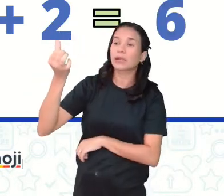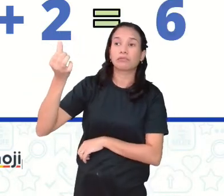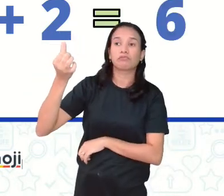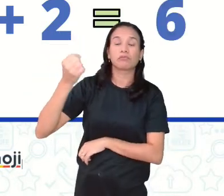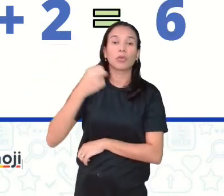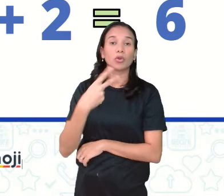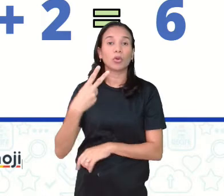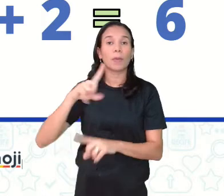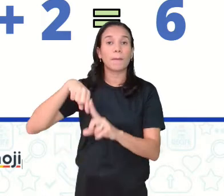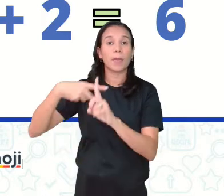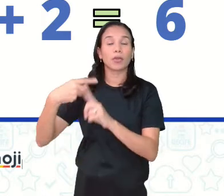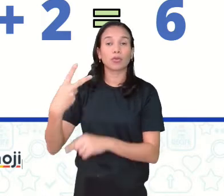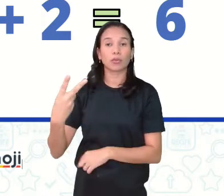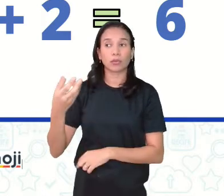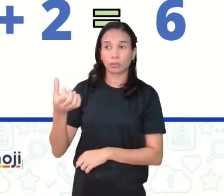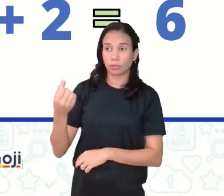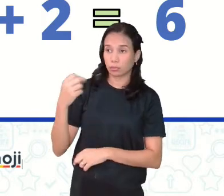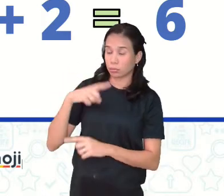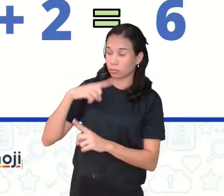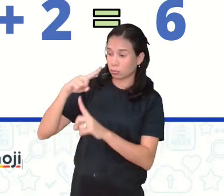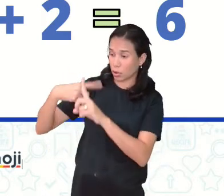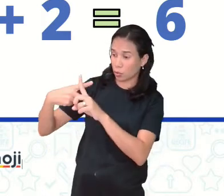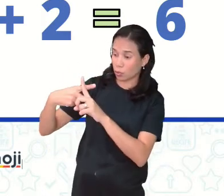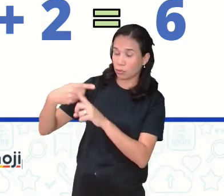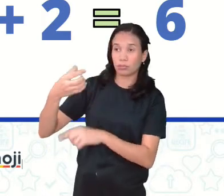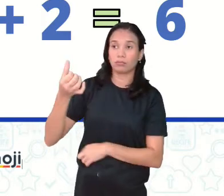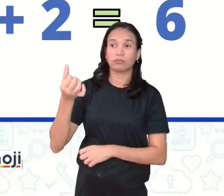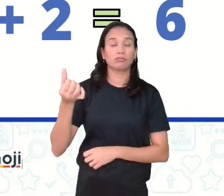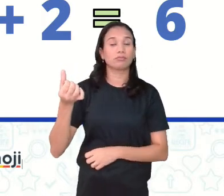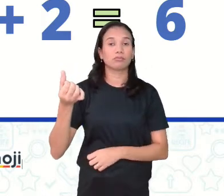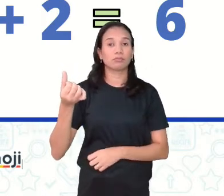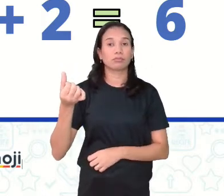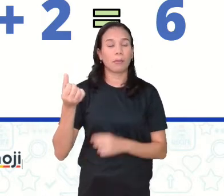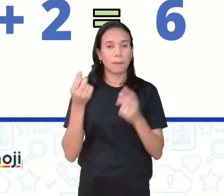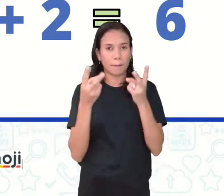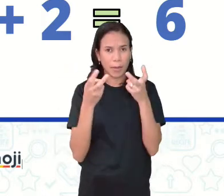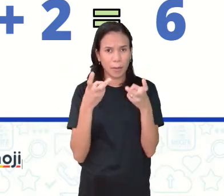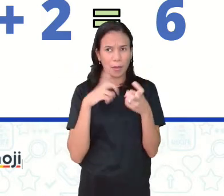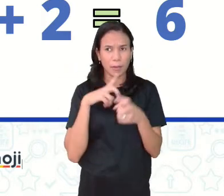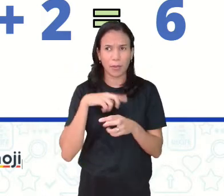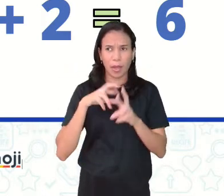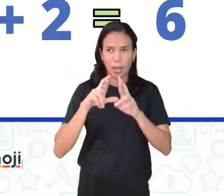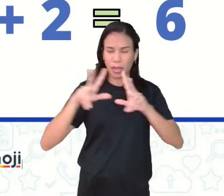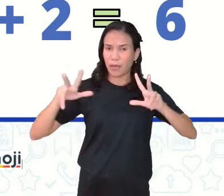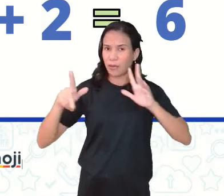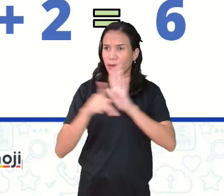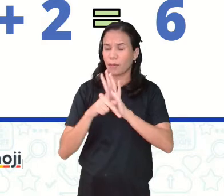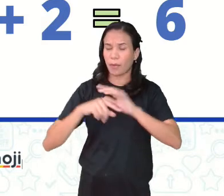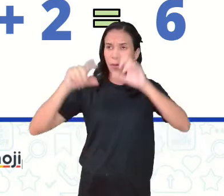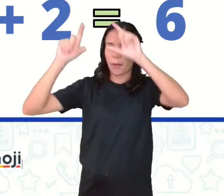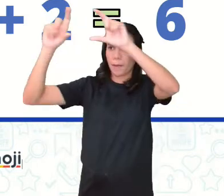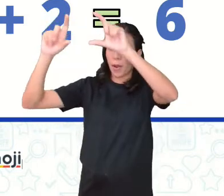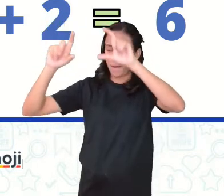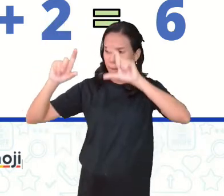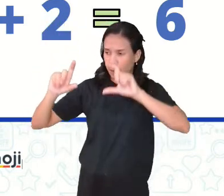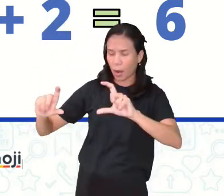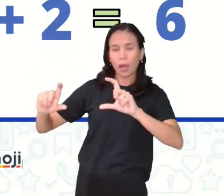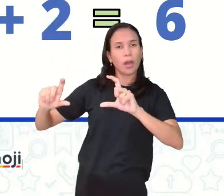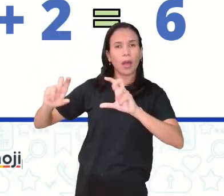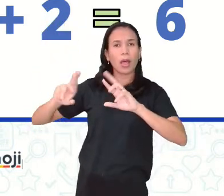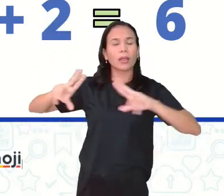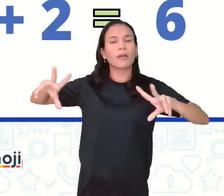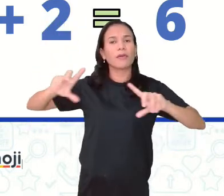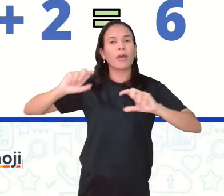E aqui 2 mais 2 mais 2, 6. Percebe que a diferença que eu tenho para essas duas somas